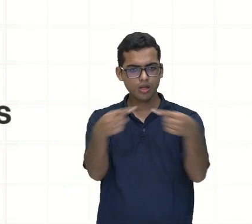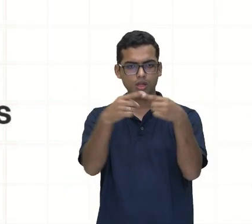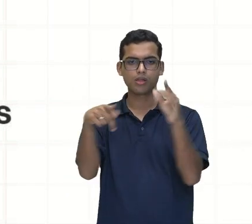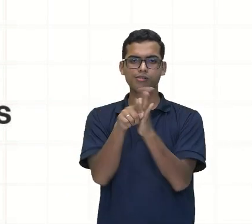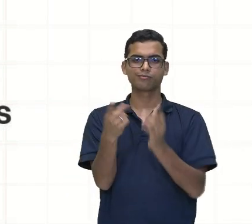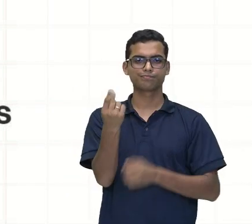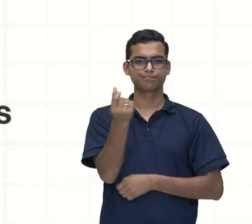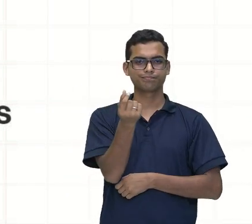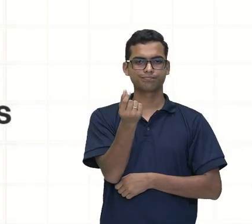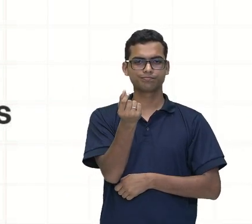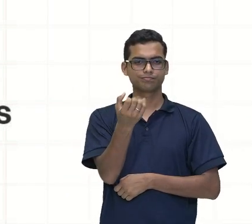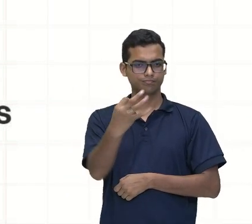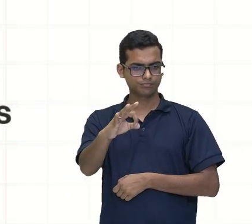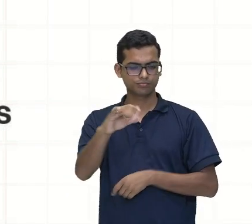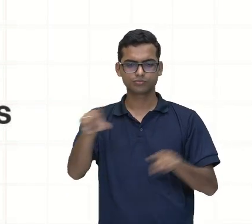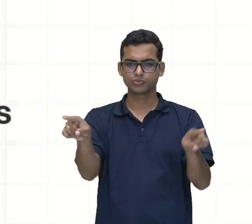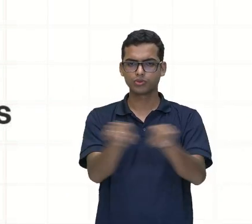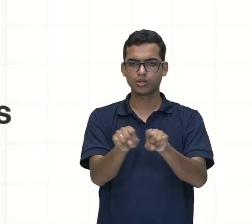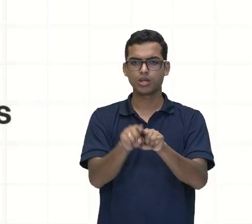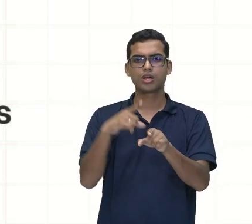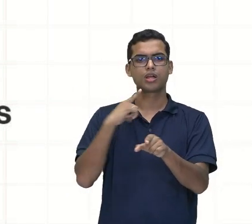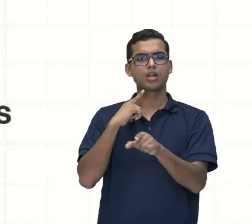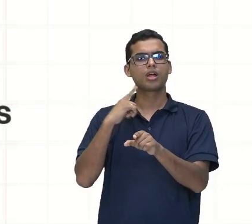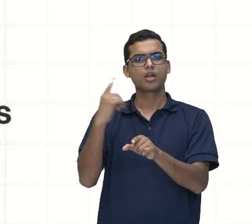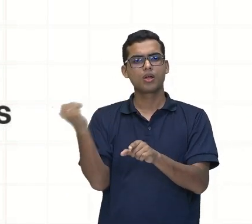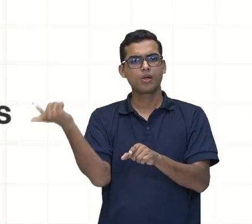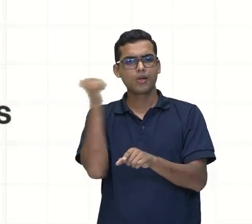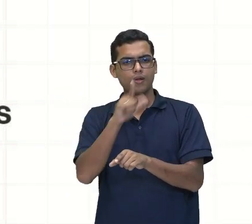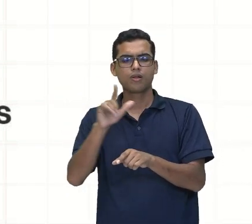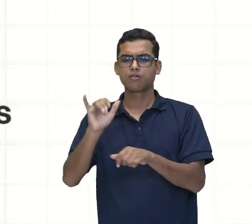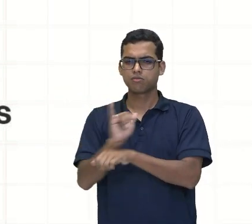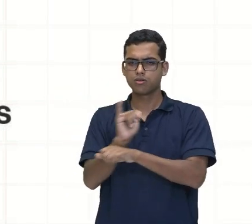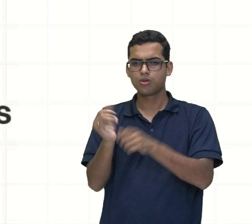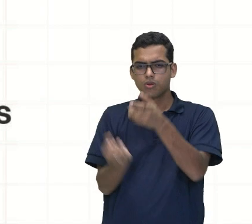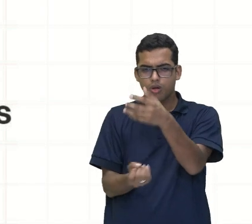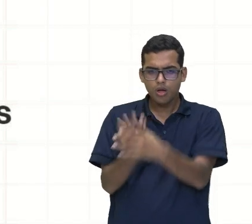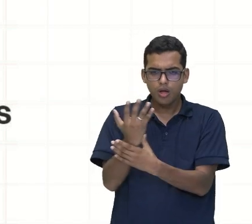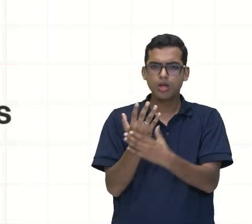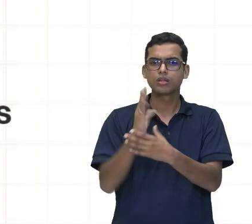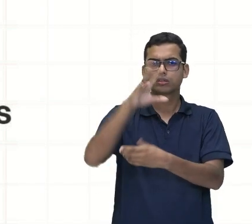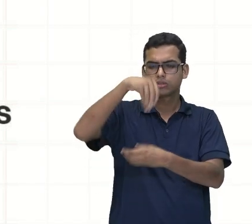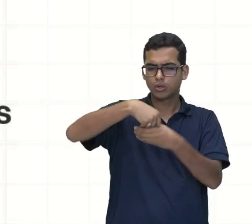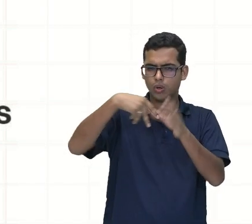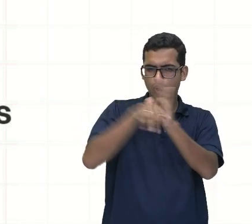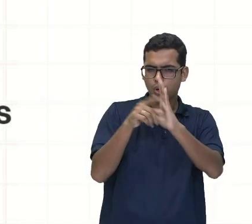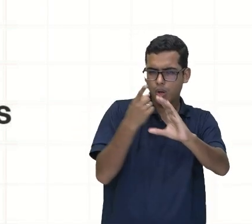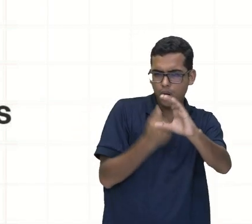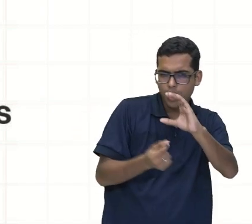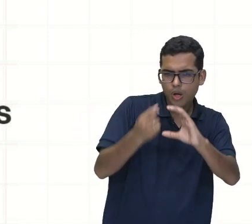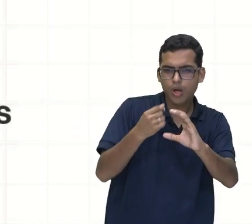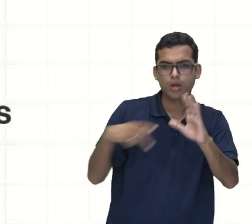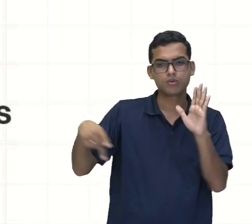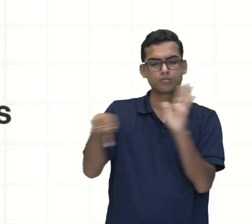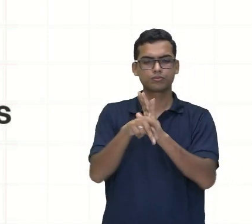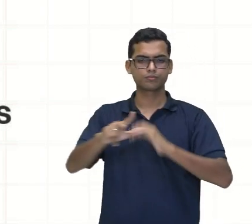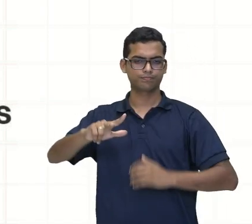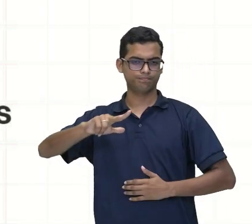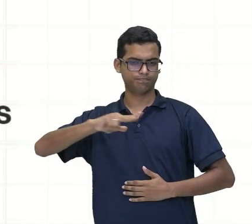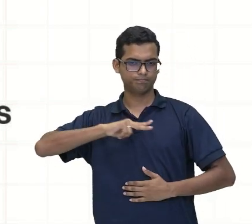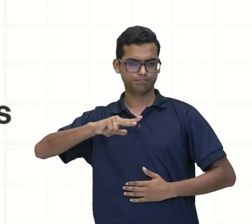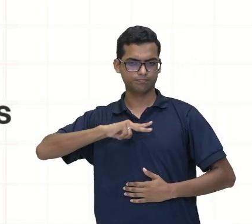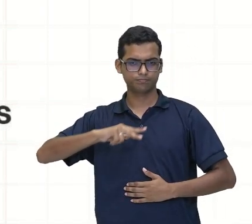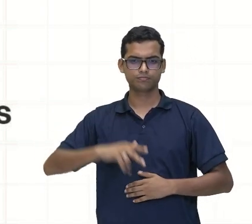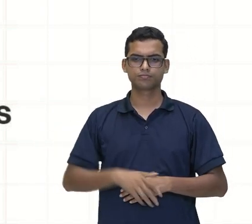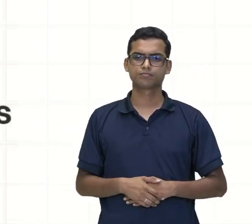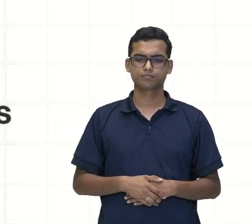seriam os meios de produção. E dentro do capitalismo, esses meios de produção, eles são de propriedade privada. E aqui a gente chega